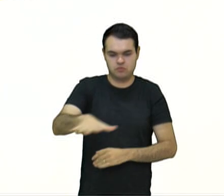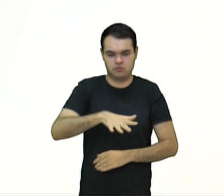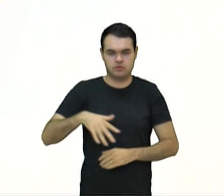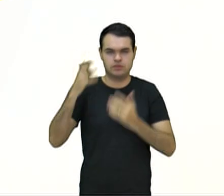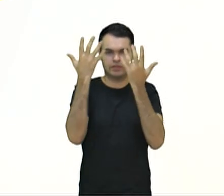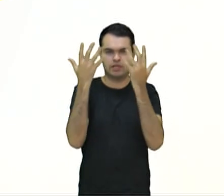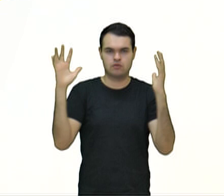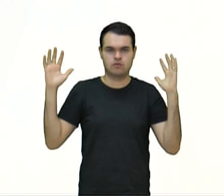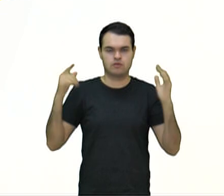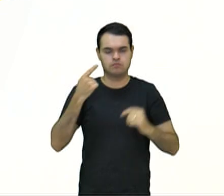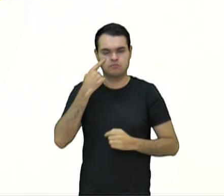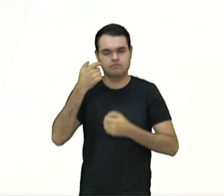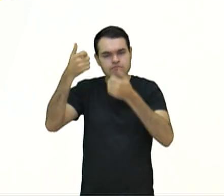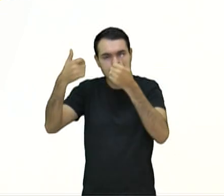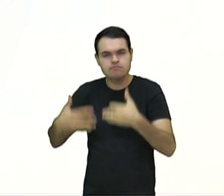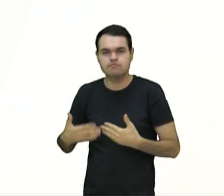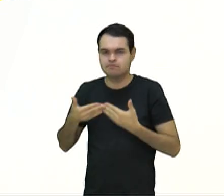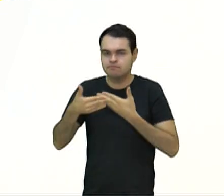físico-naturais. Então vamos lá.